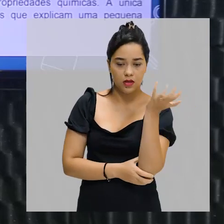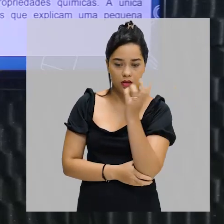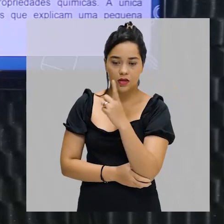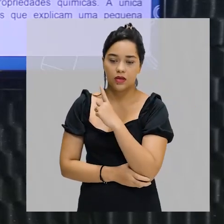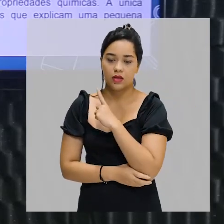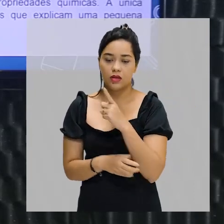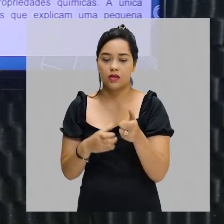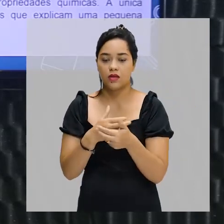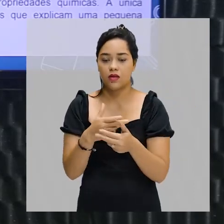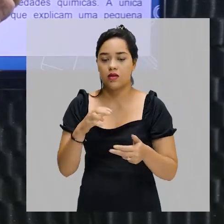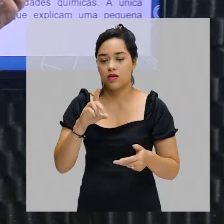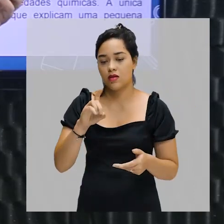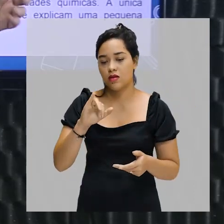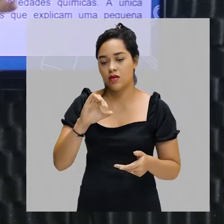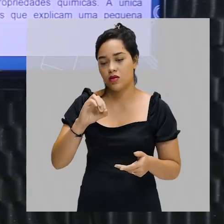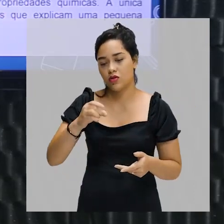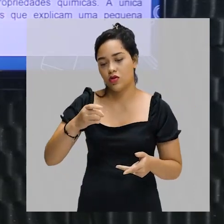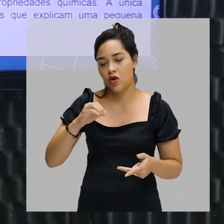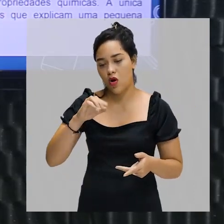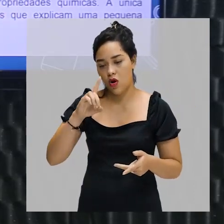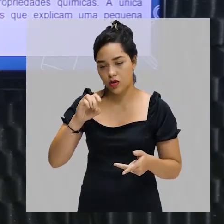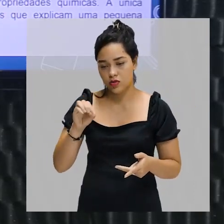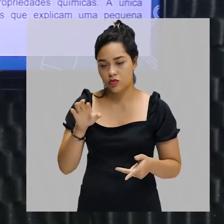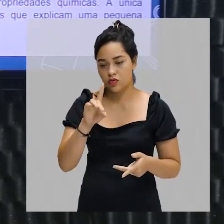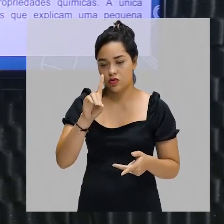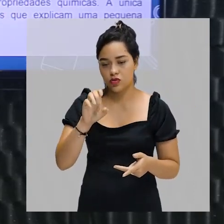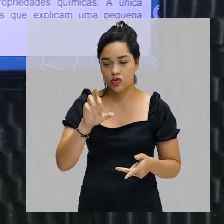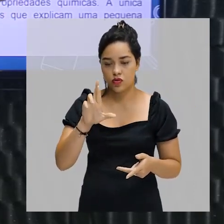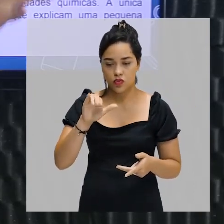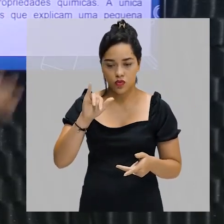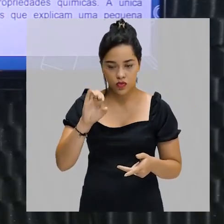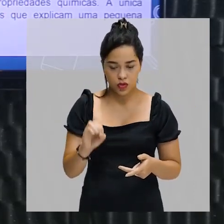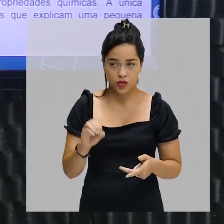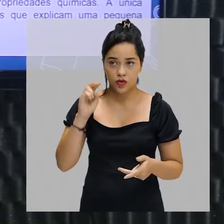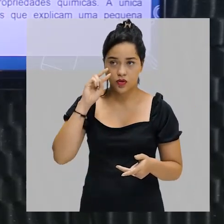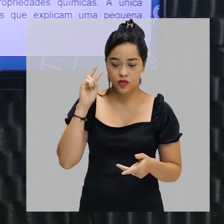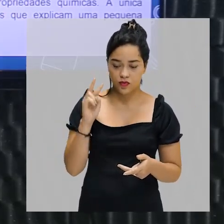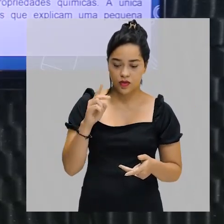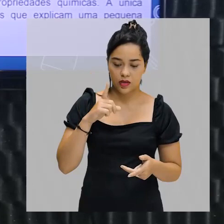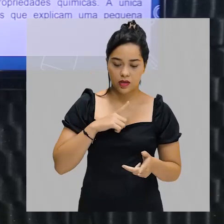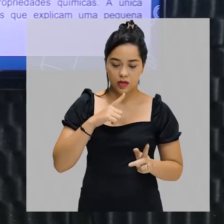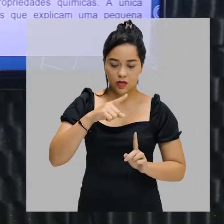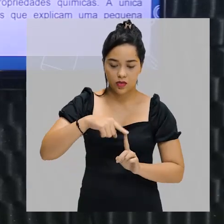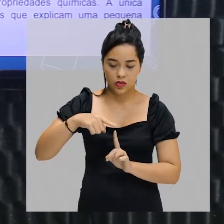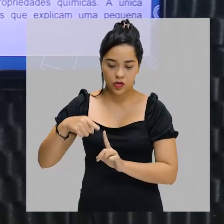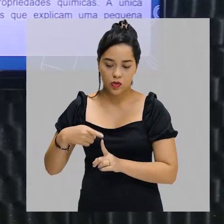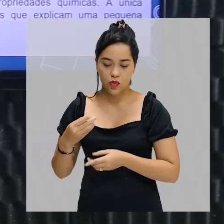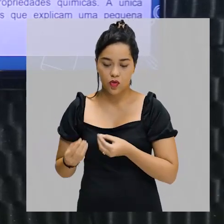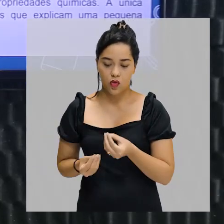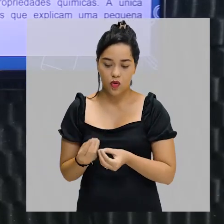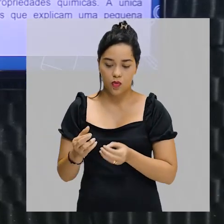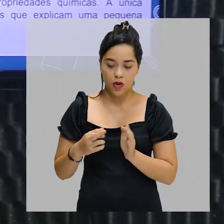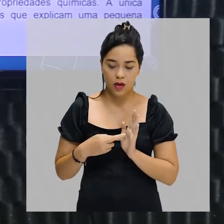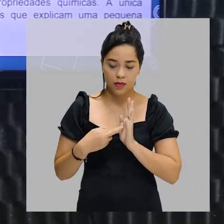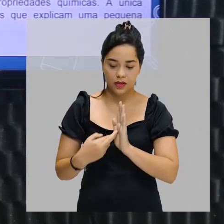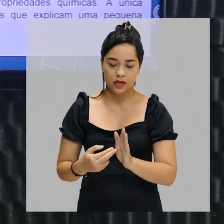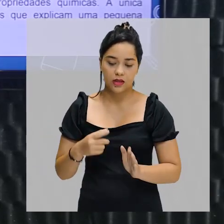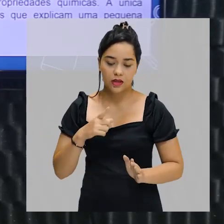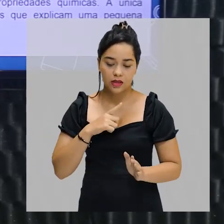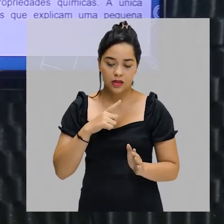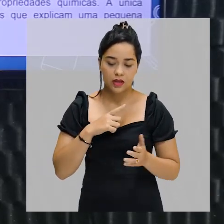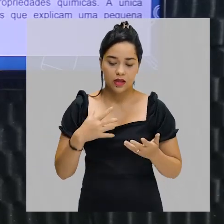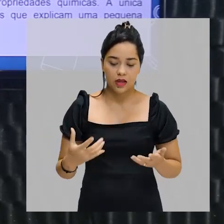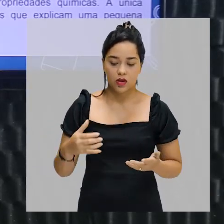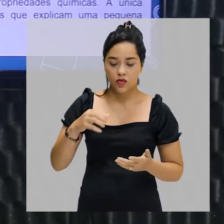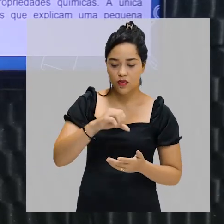de dióxido de urânio, tá certo? Olha aqui o elementozinho, né, como é que ele é apresentado, contém